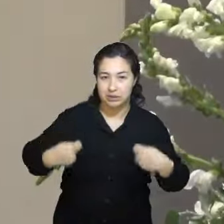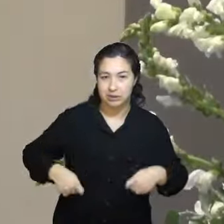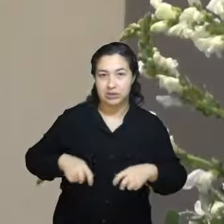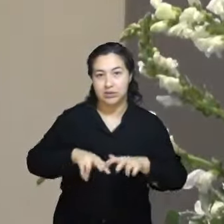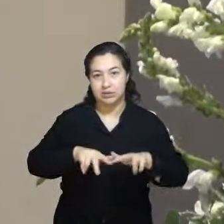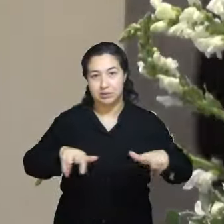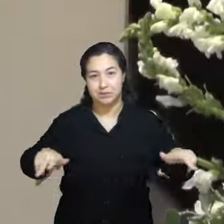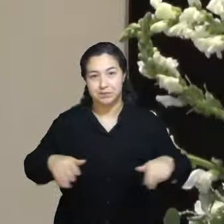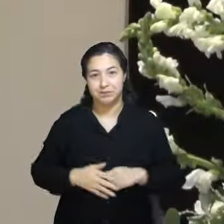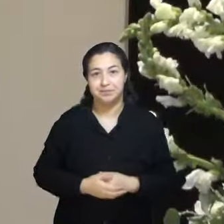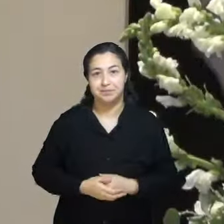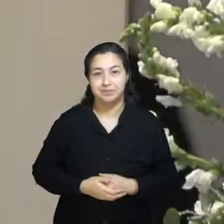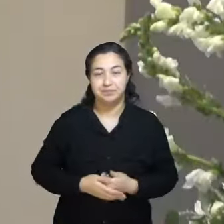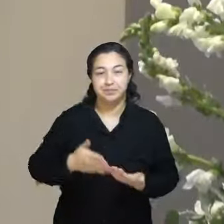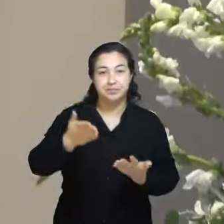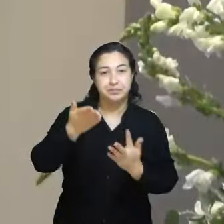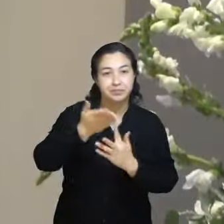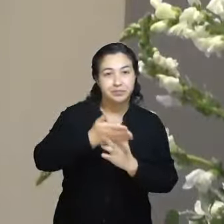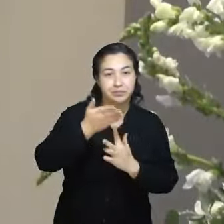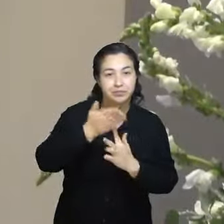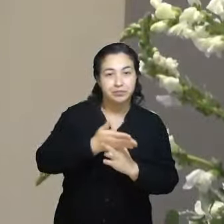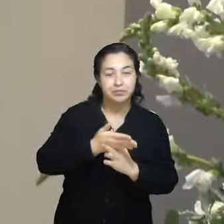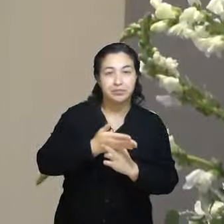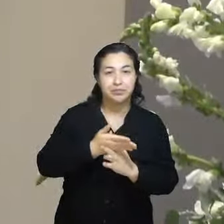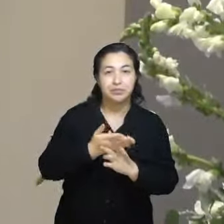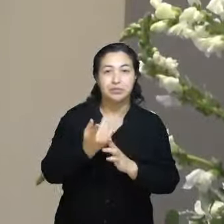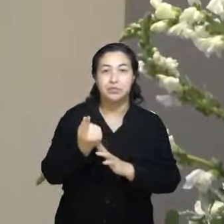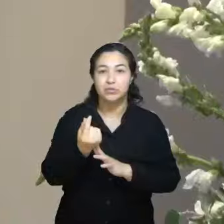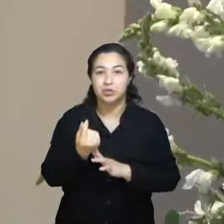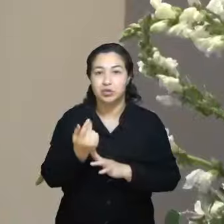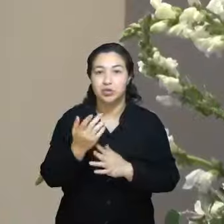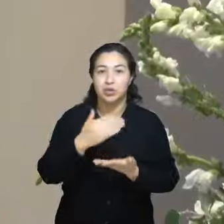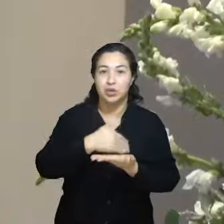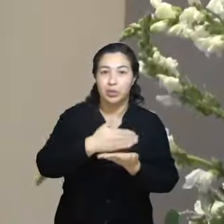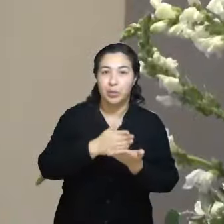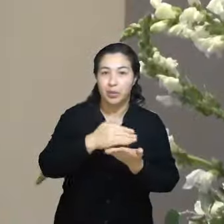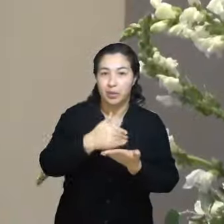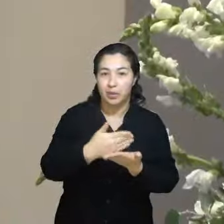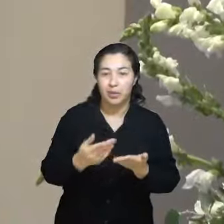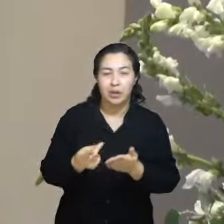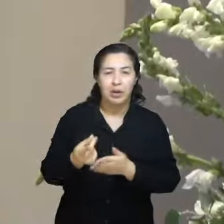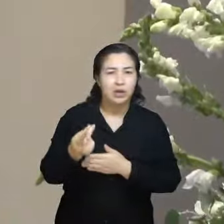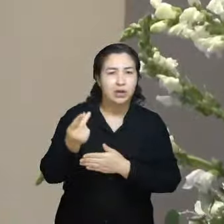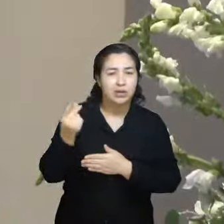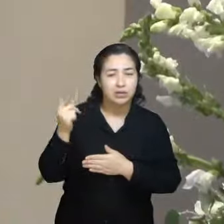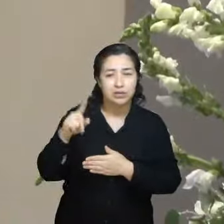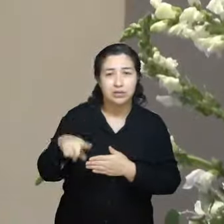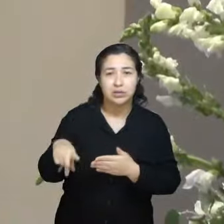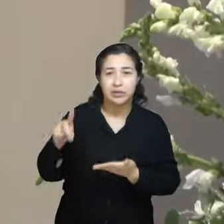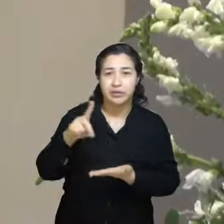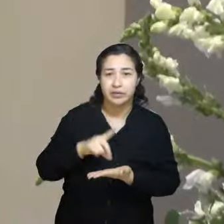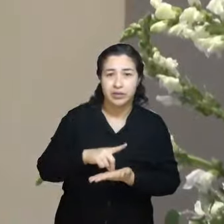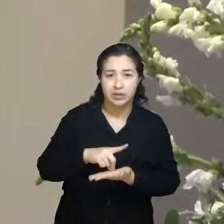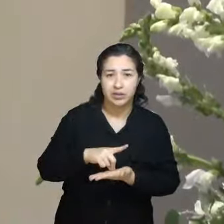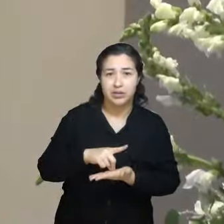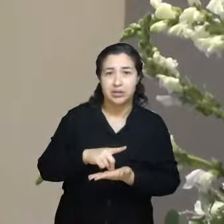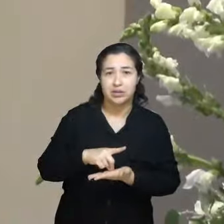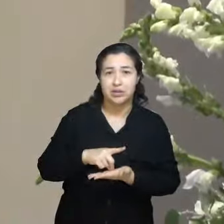divisão de rendas e receitas tributárias tem sido há muito a verdadeira pedra de toque numa